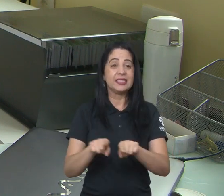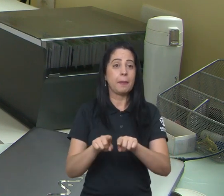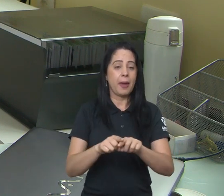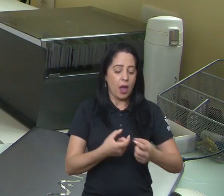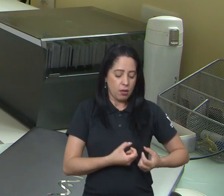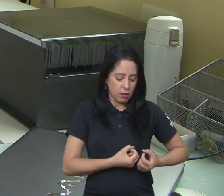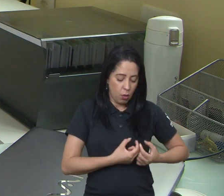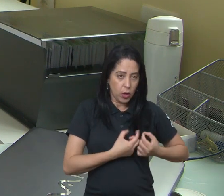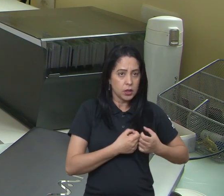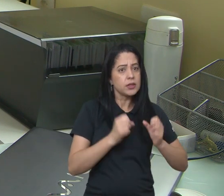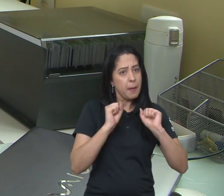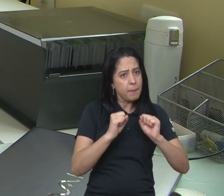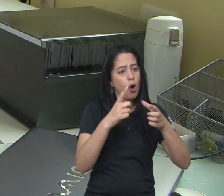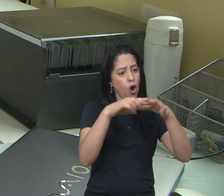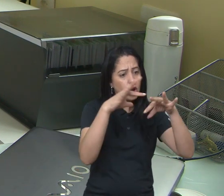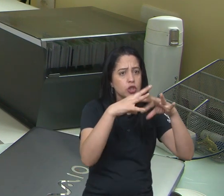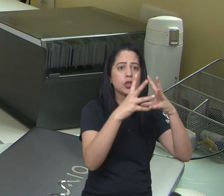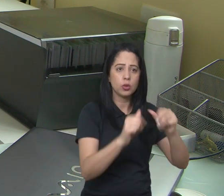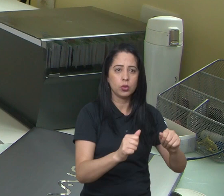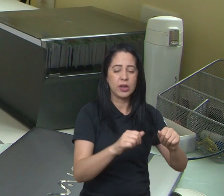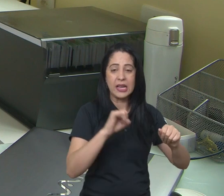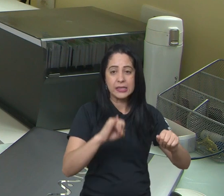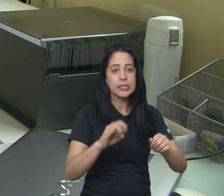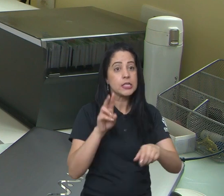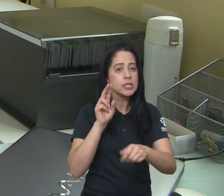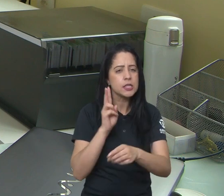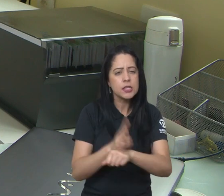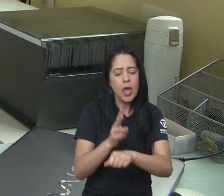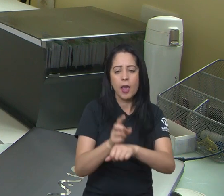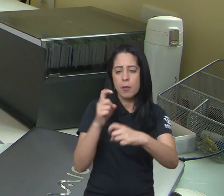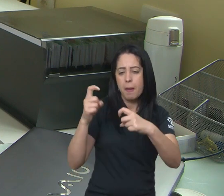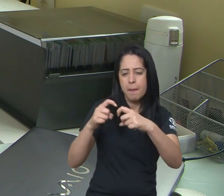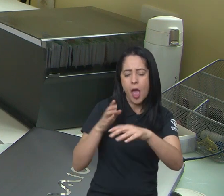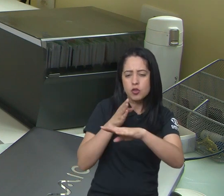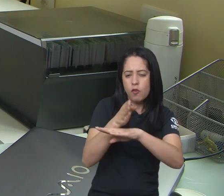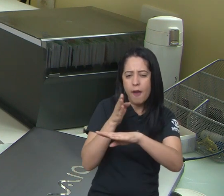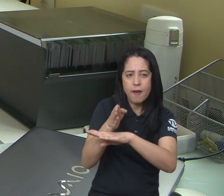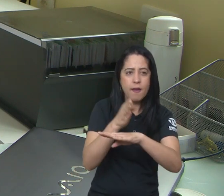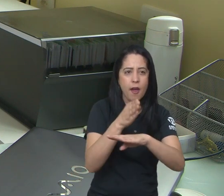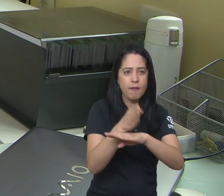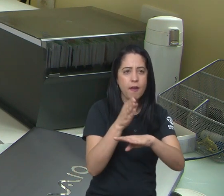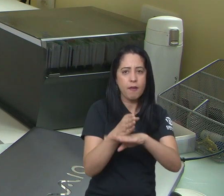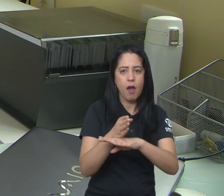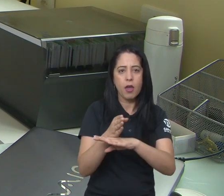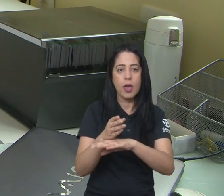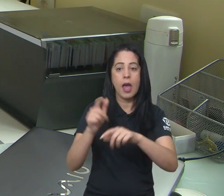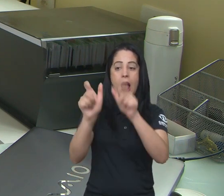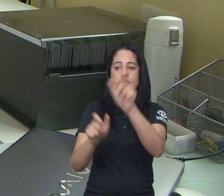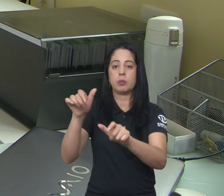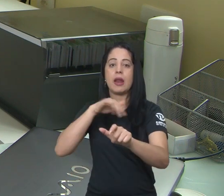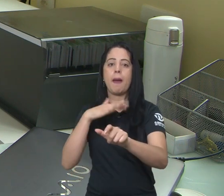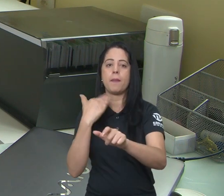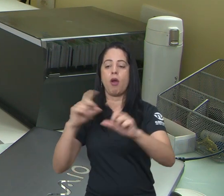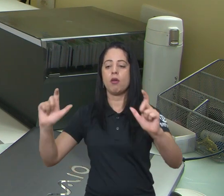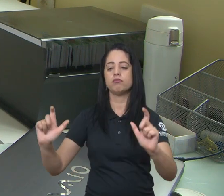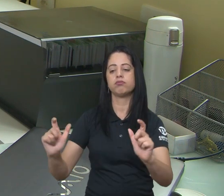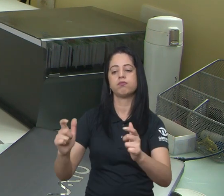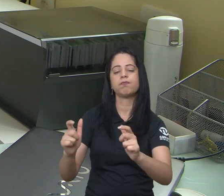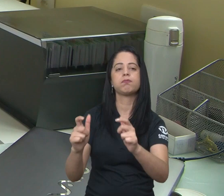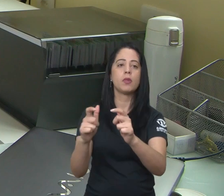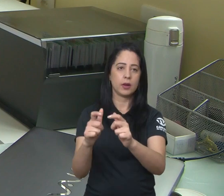é um tumor que a gente consegue prevenção, e se eu faço prevenção de uma doença, eu consigo diminuir a taxa de mortalidade